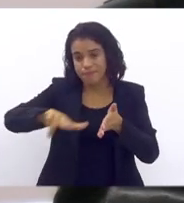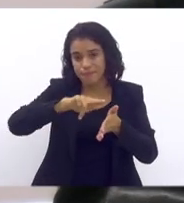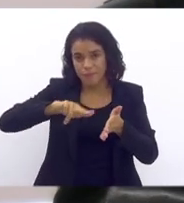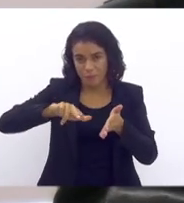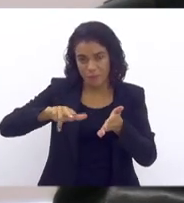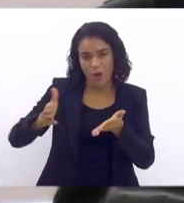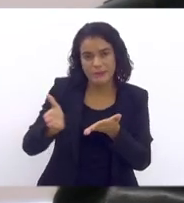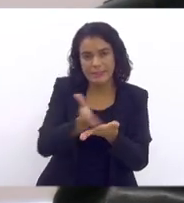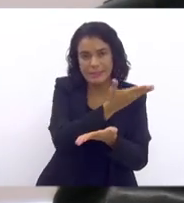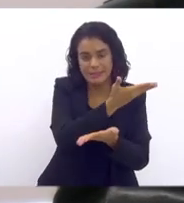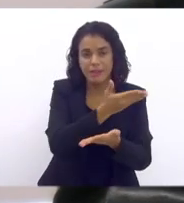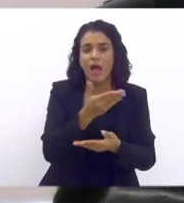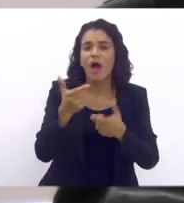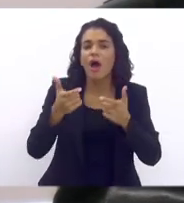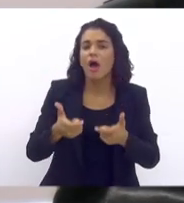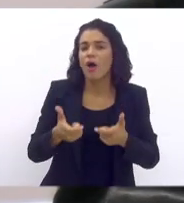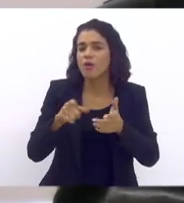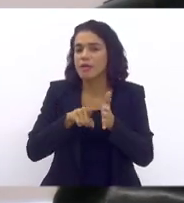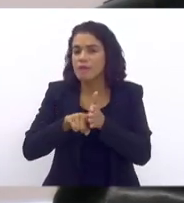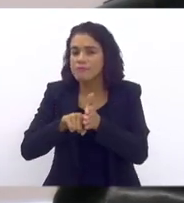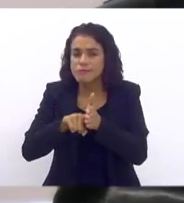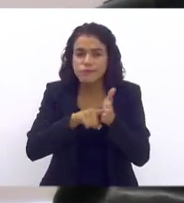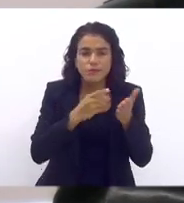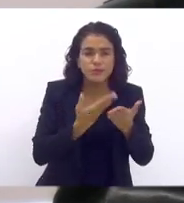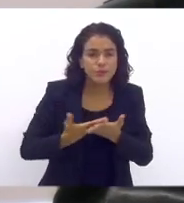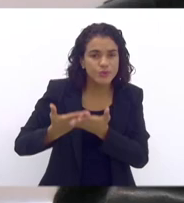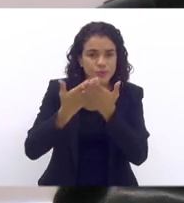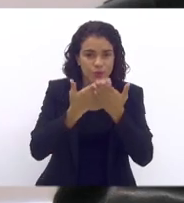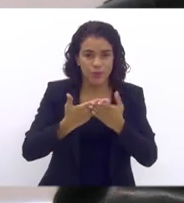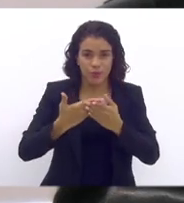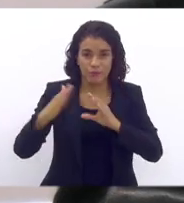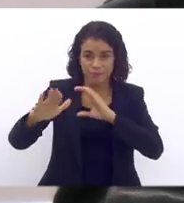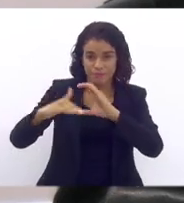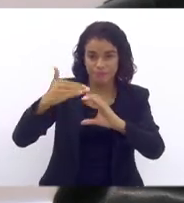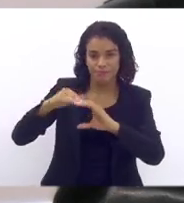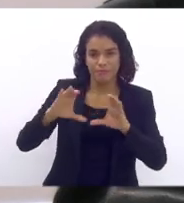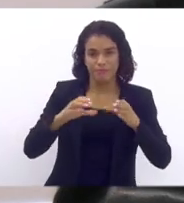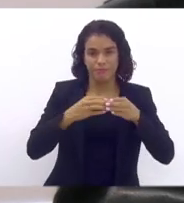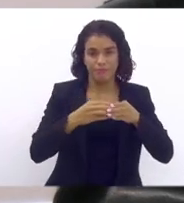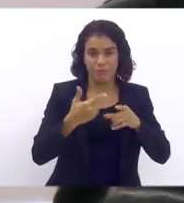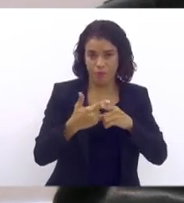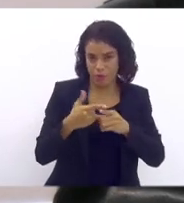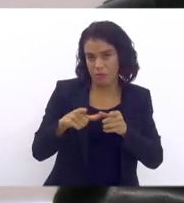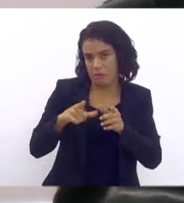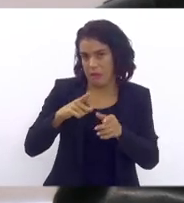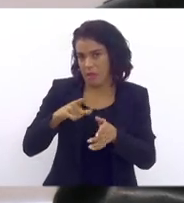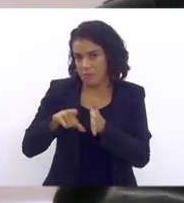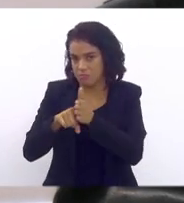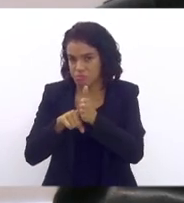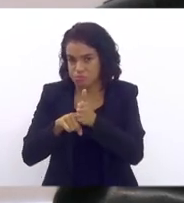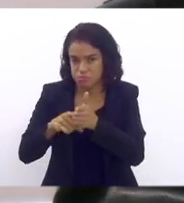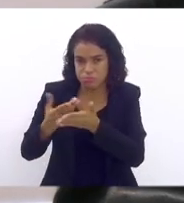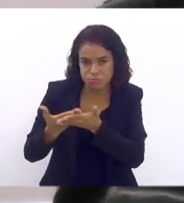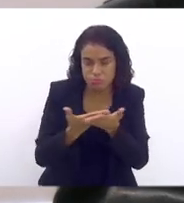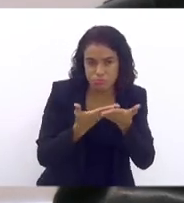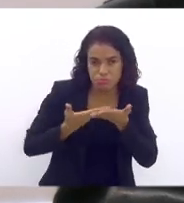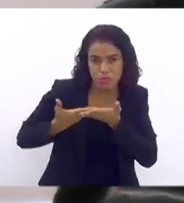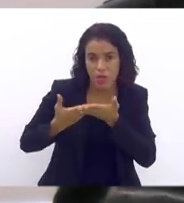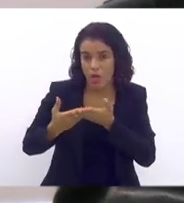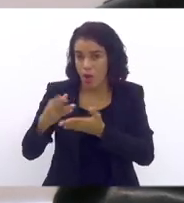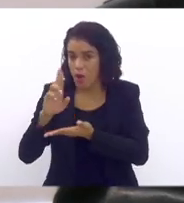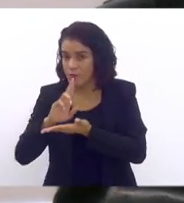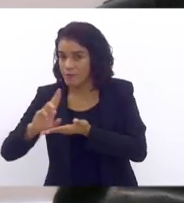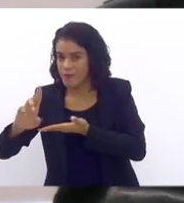retirada Aonde tá esses estudos para encaminhar aqui essa comissão porque foi feito um estudo entre a